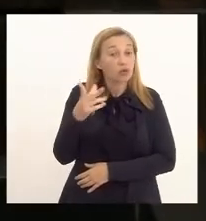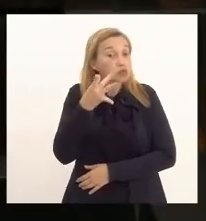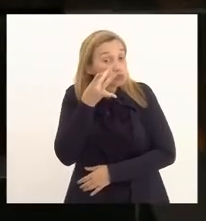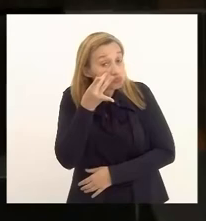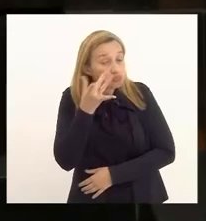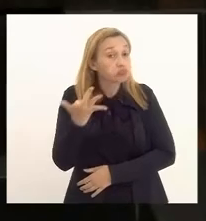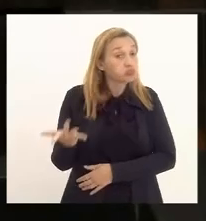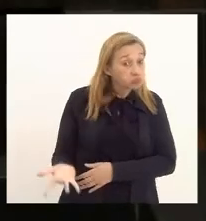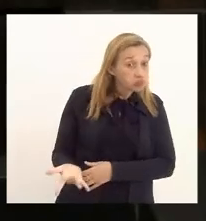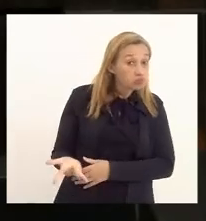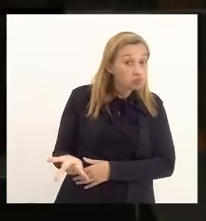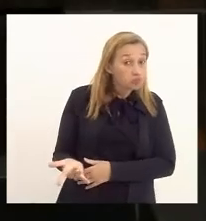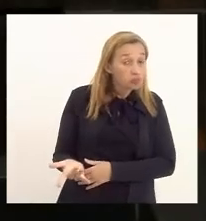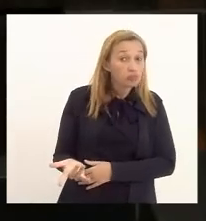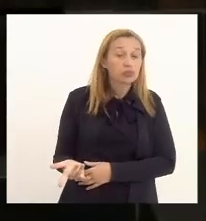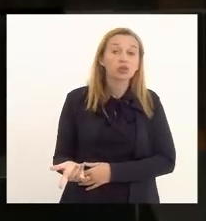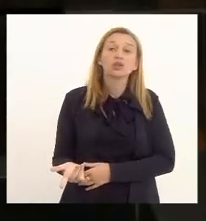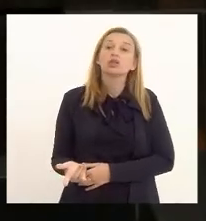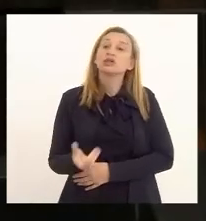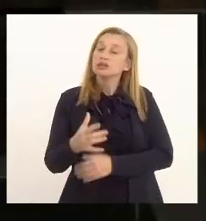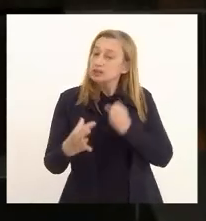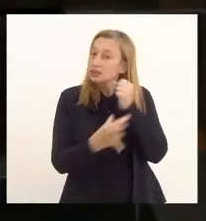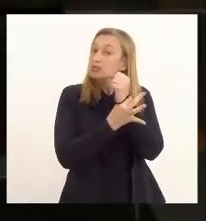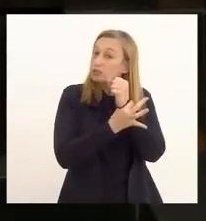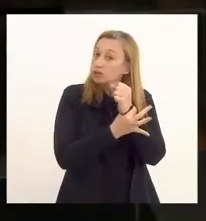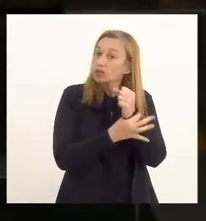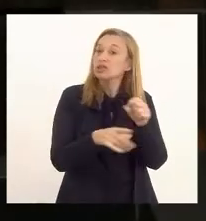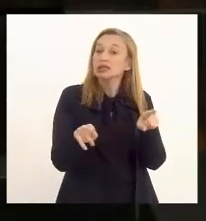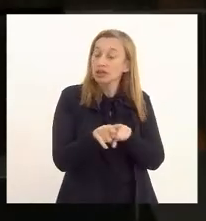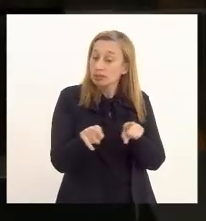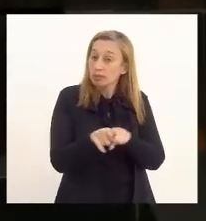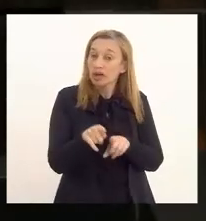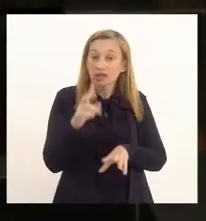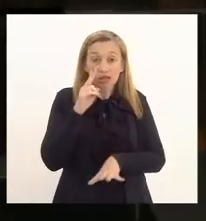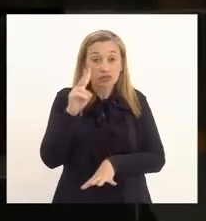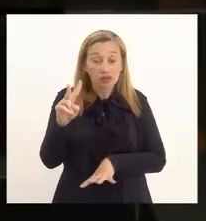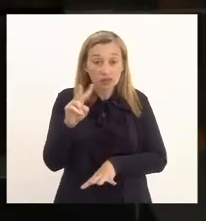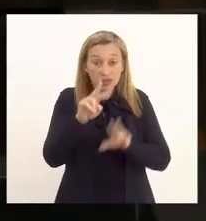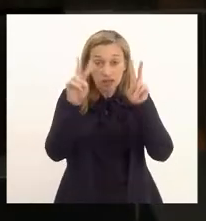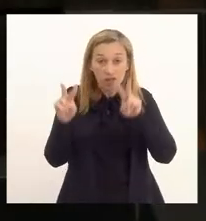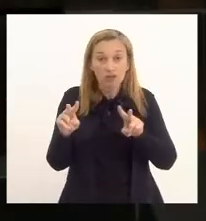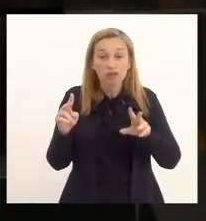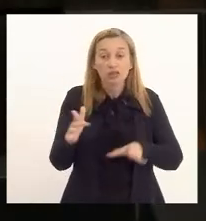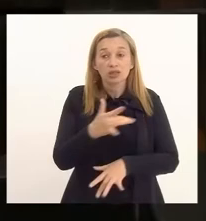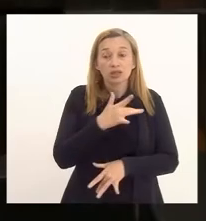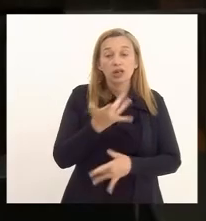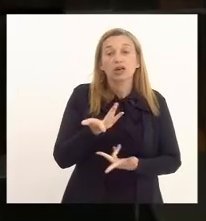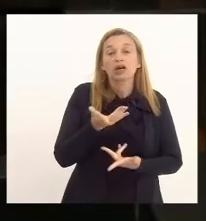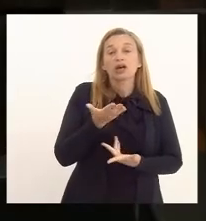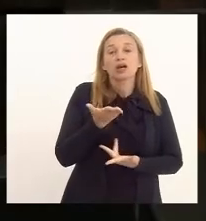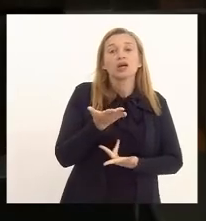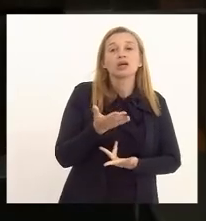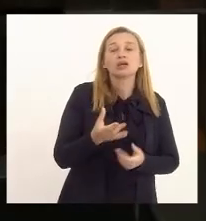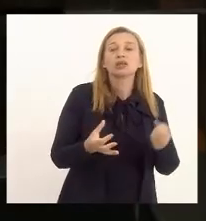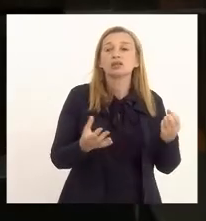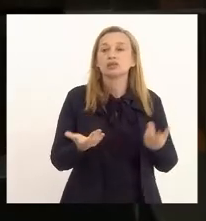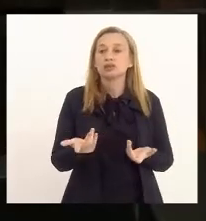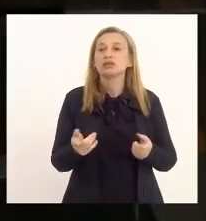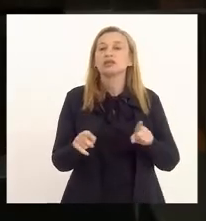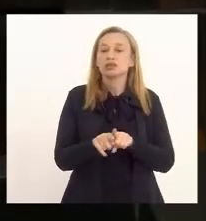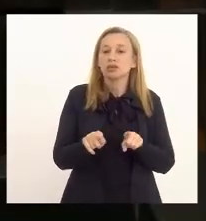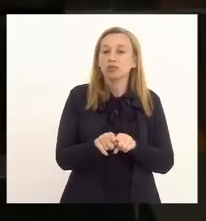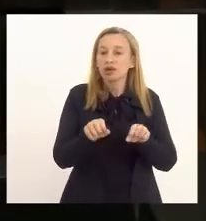presencial e segura, também do ponto de vista da segurança alimentar. É necessária uma política de ampliação